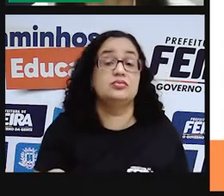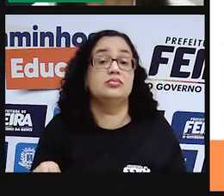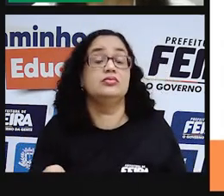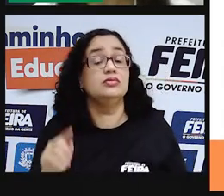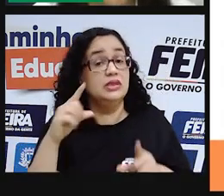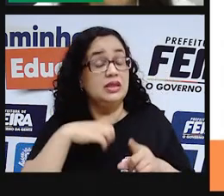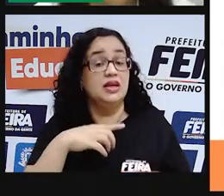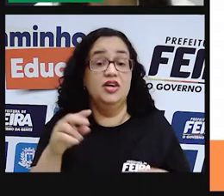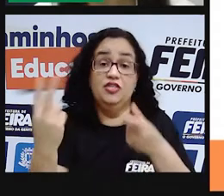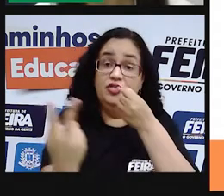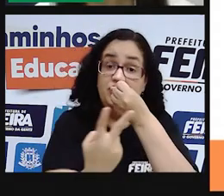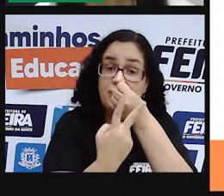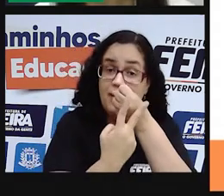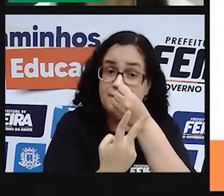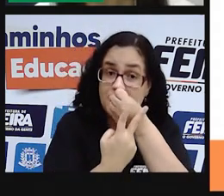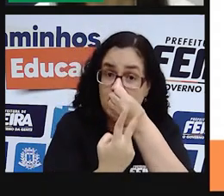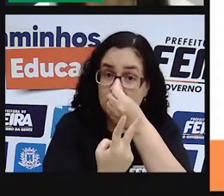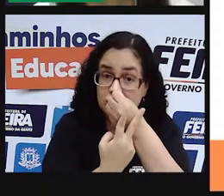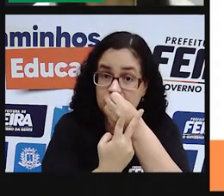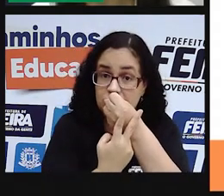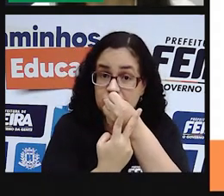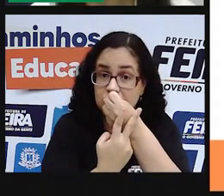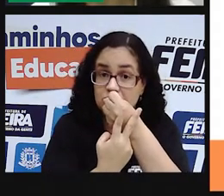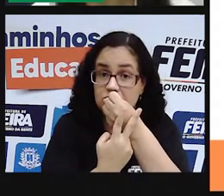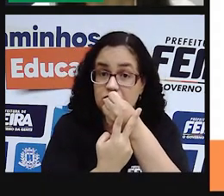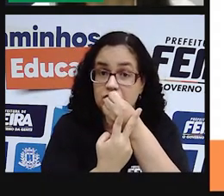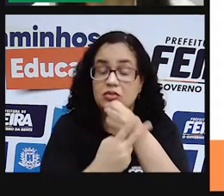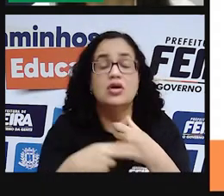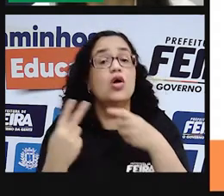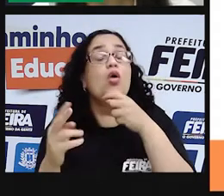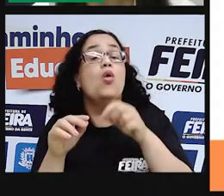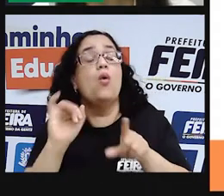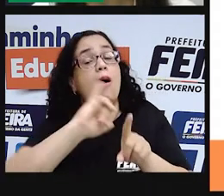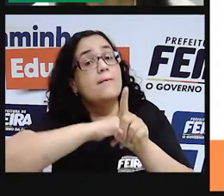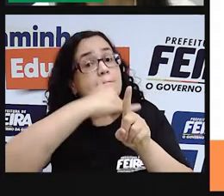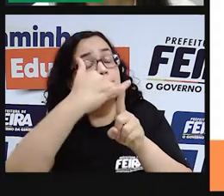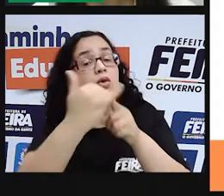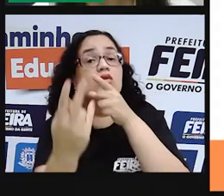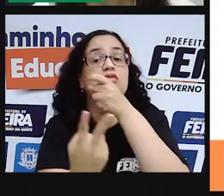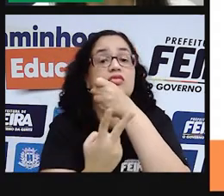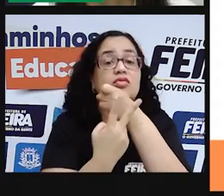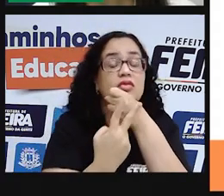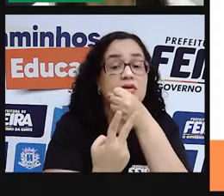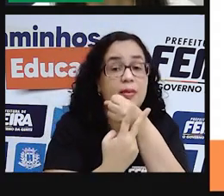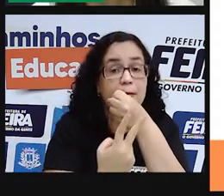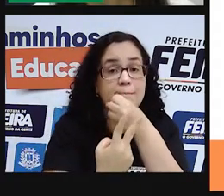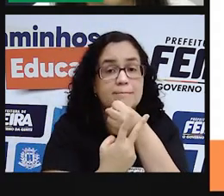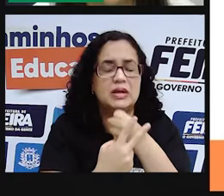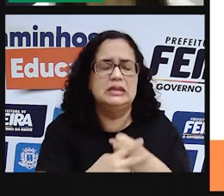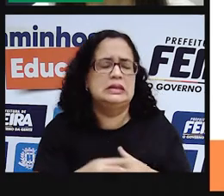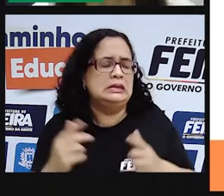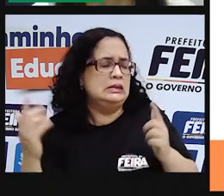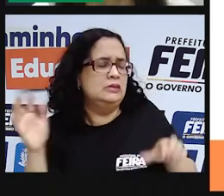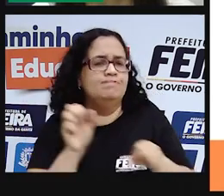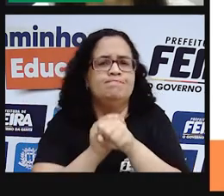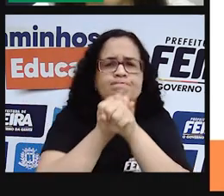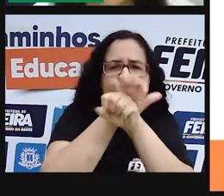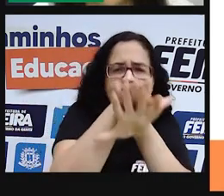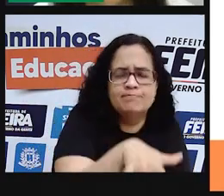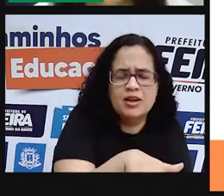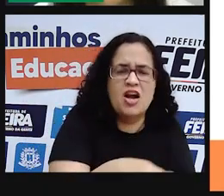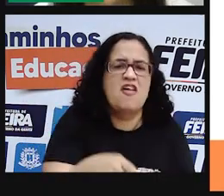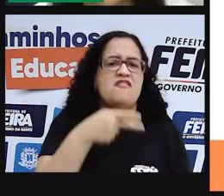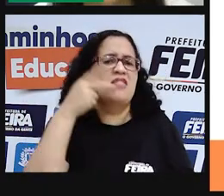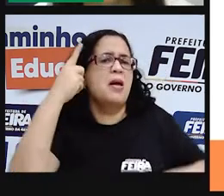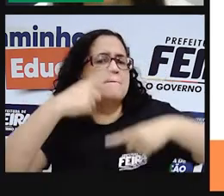bullying verbal. Aí o bullying verbal está ligado às ações de insultar,